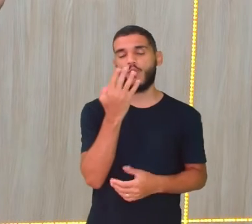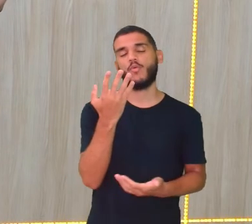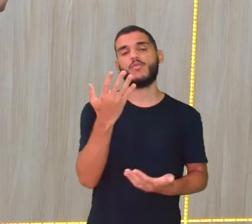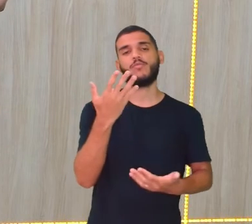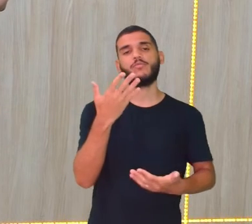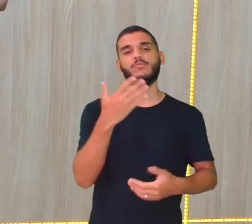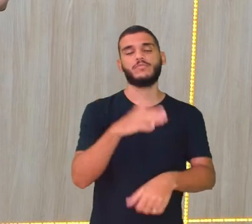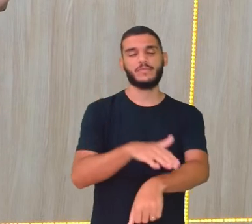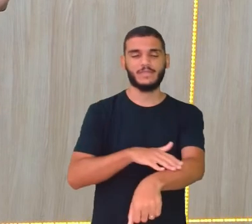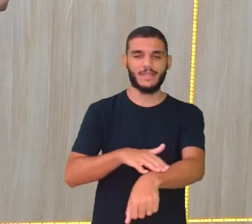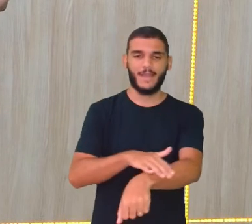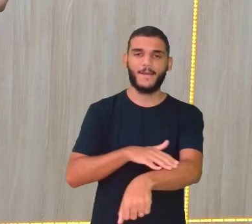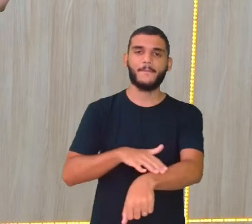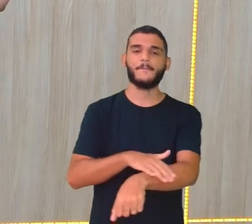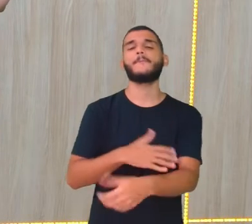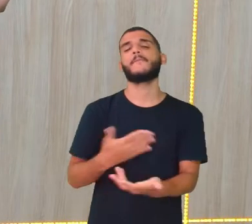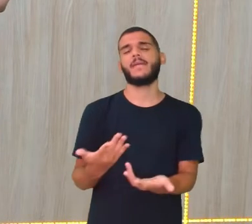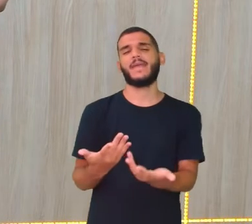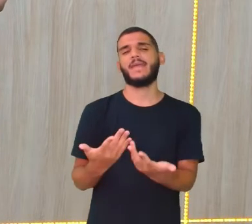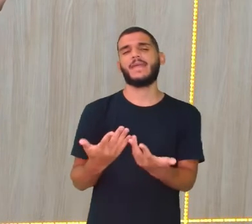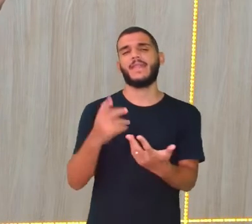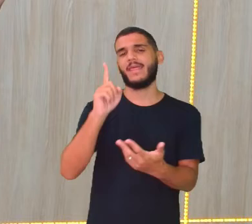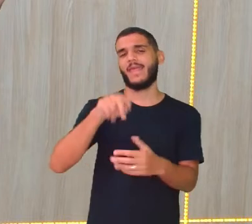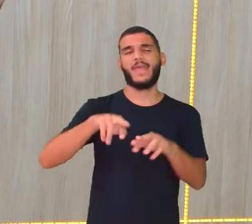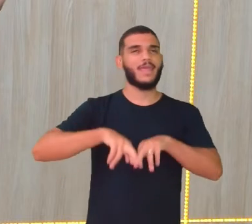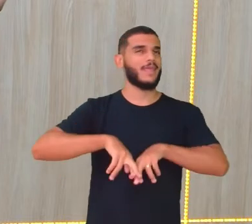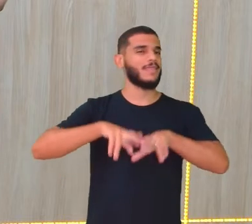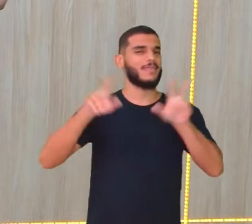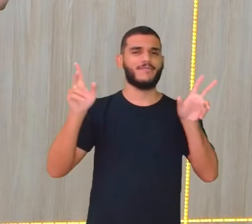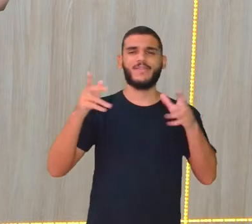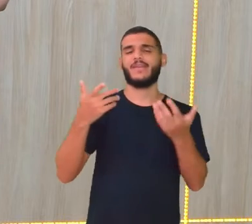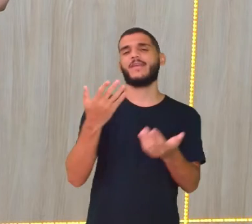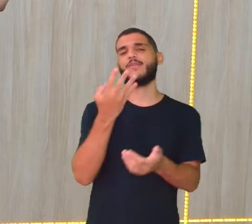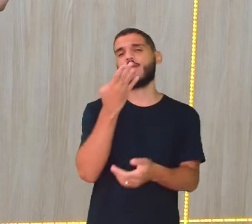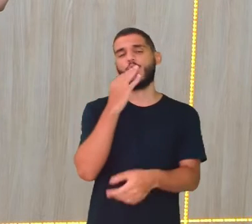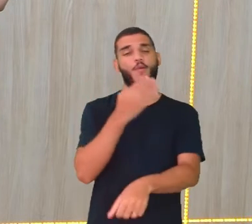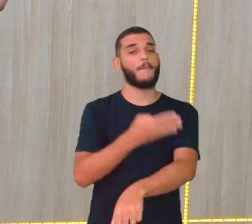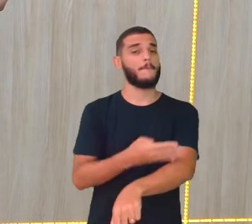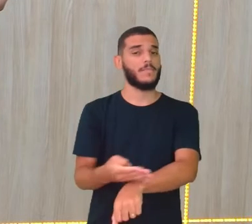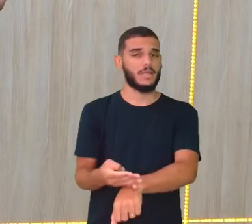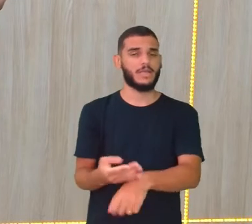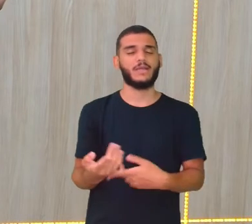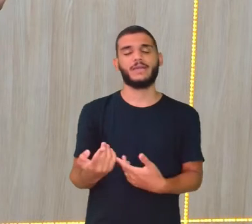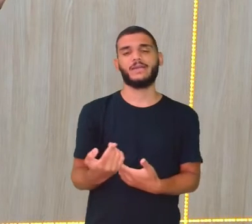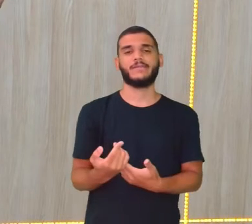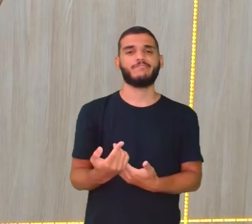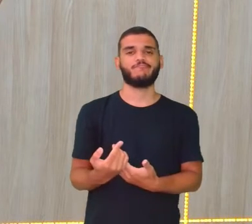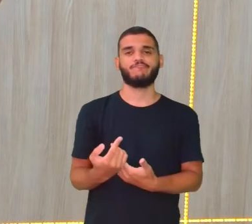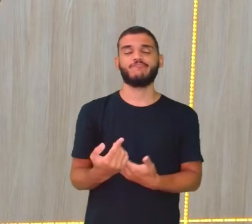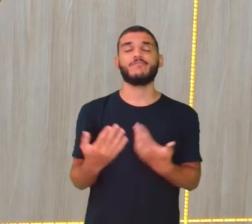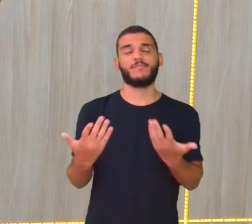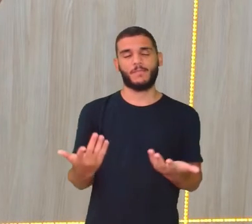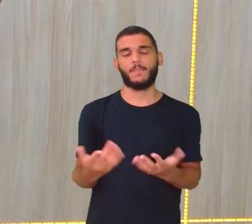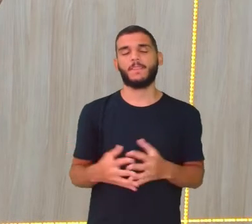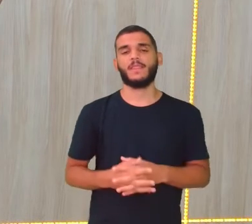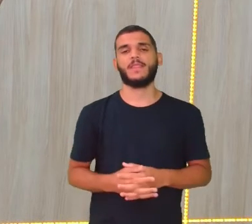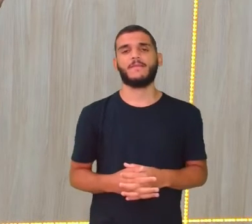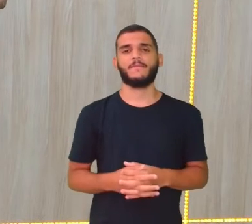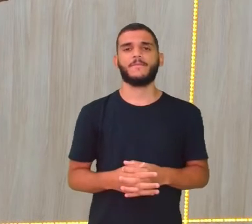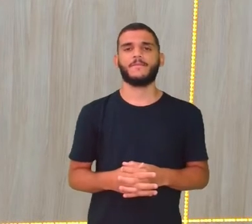Que a prof também é professora de ciências. Então, por mais que o nosso fenótipo, ou seja, o que a gente vê aqui, né? Seja